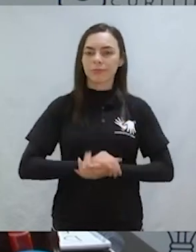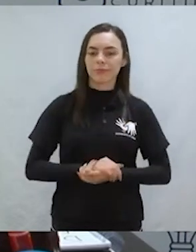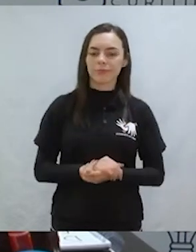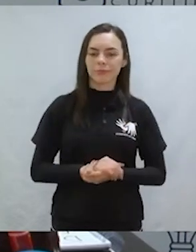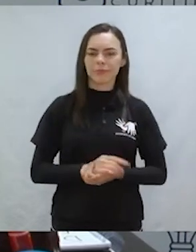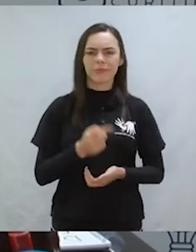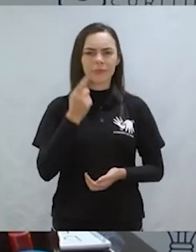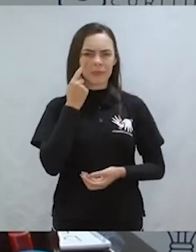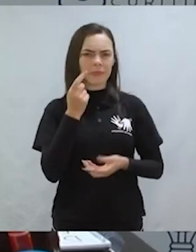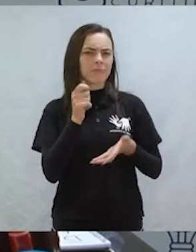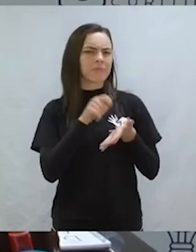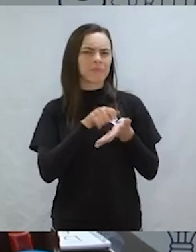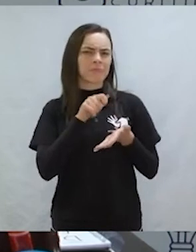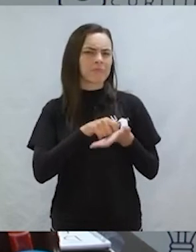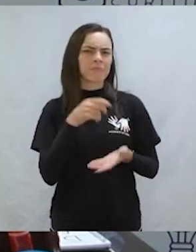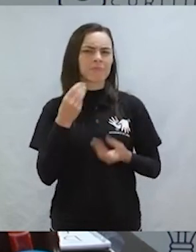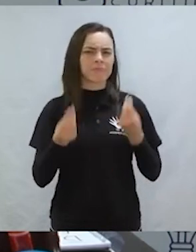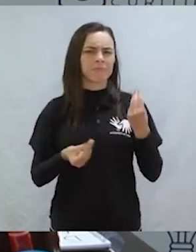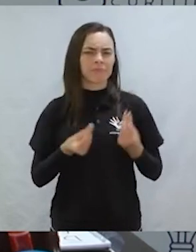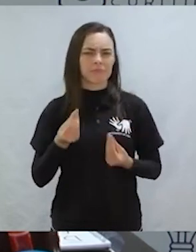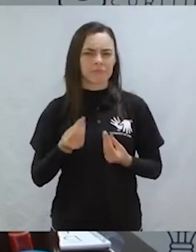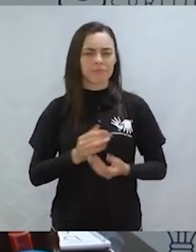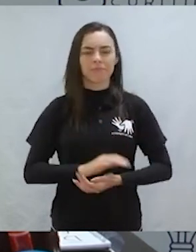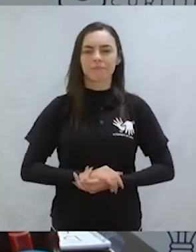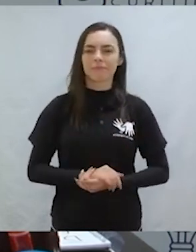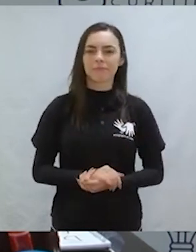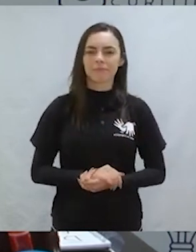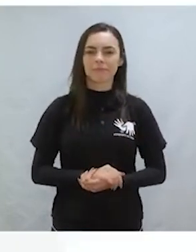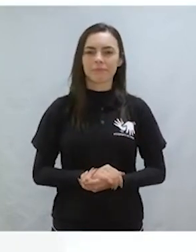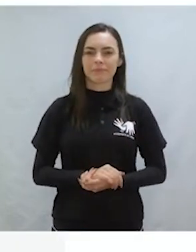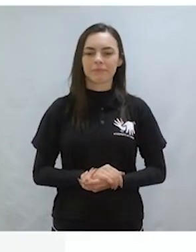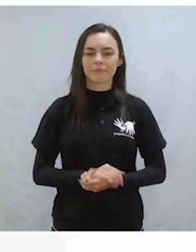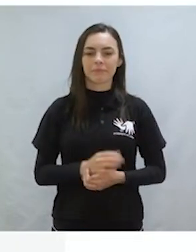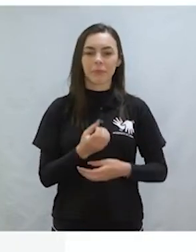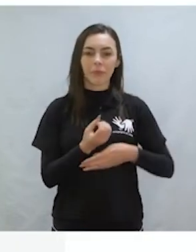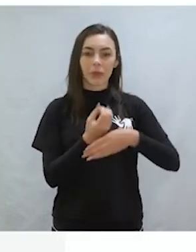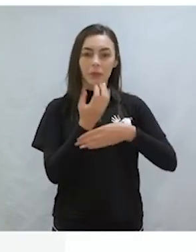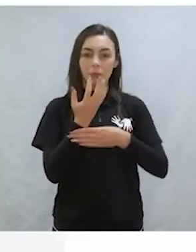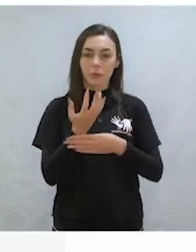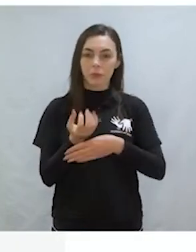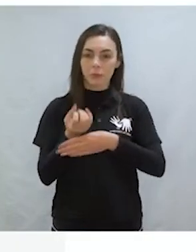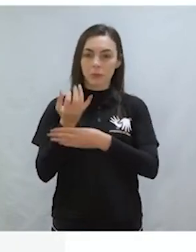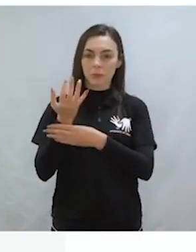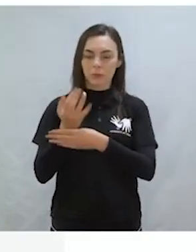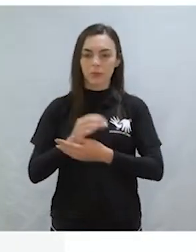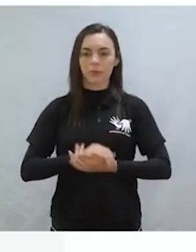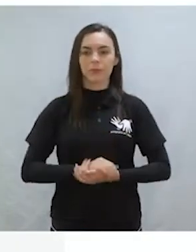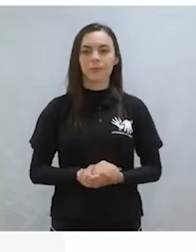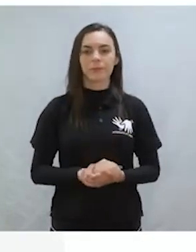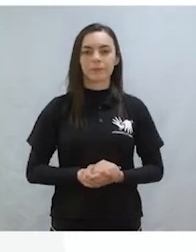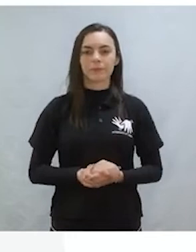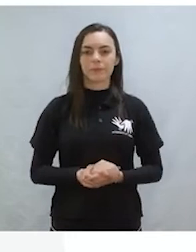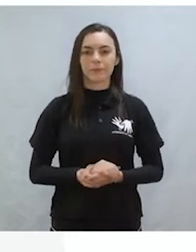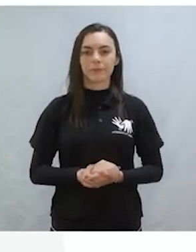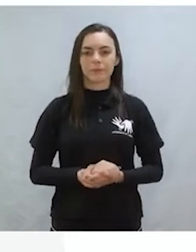como escrevem essas palavras? Olhem lá. Baleia,